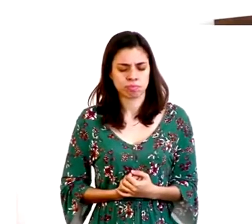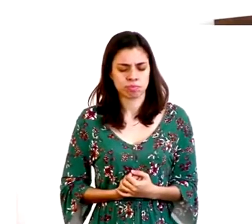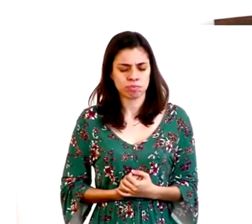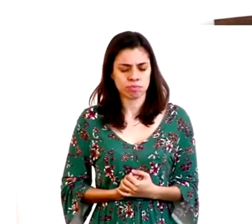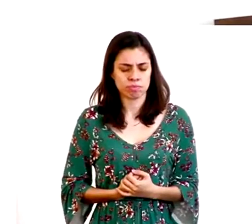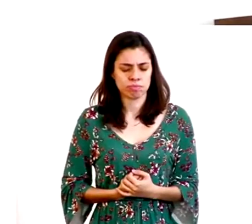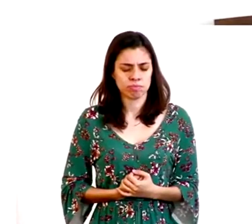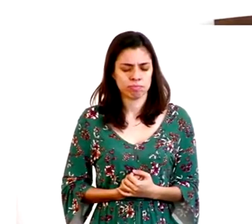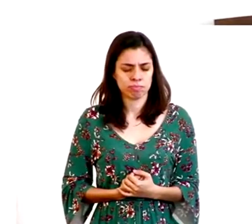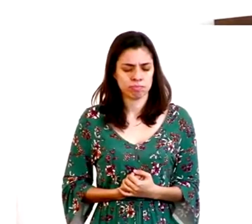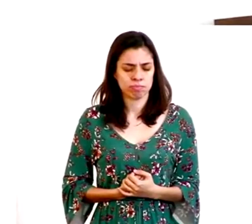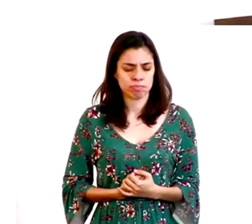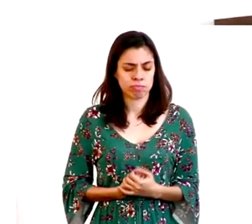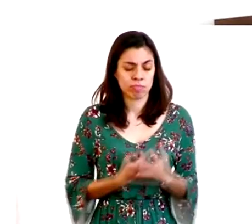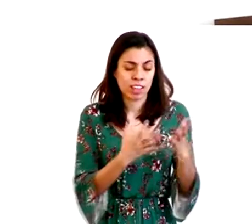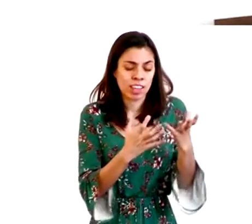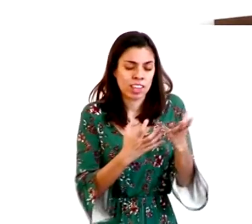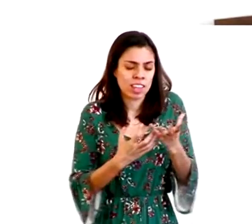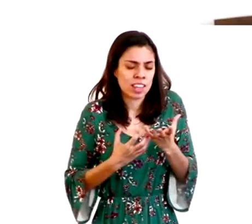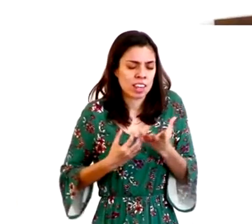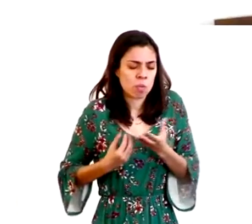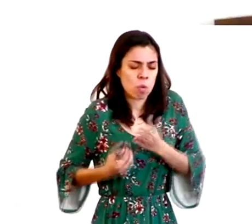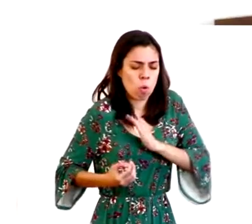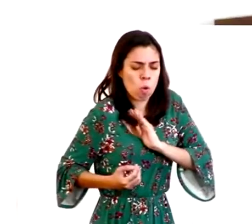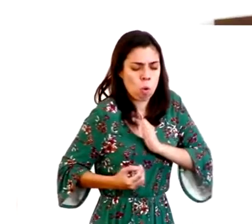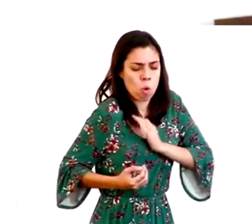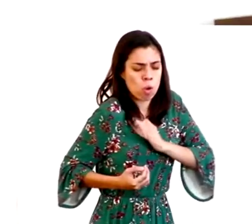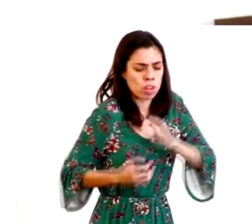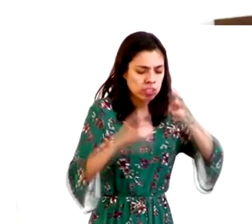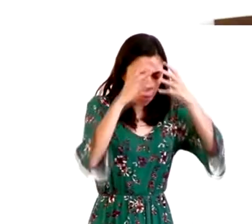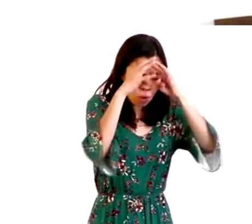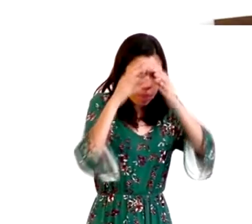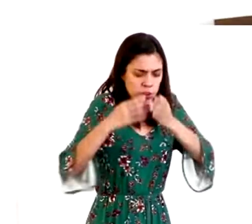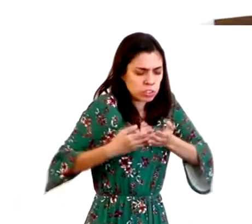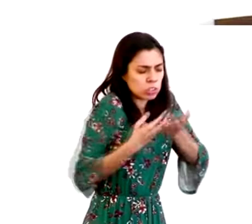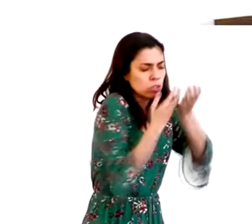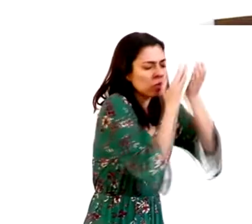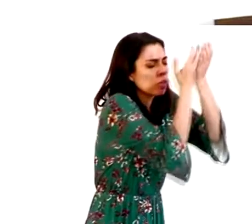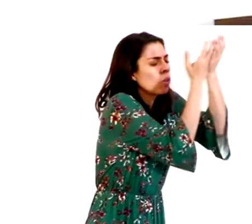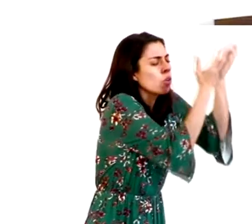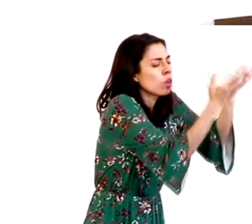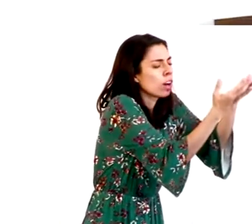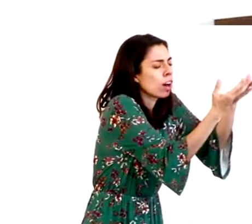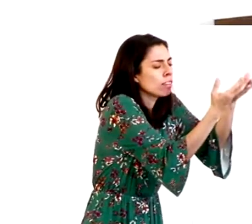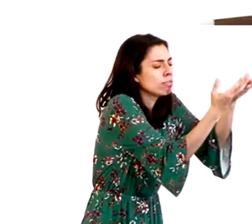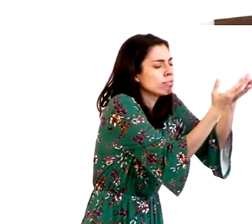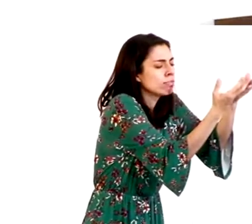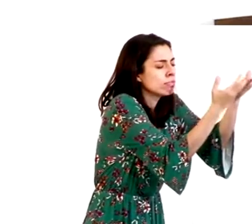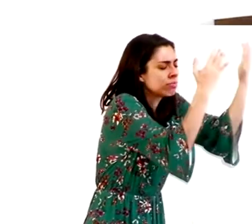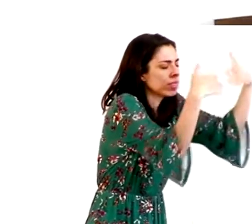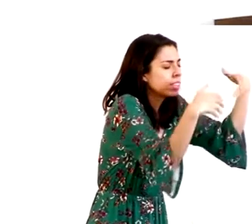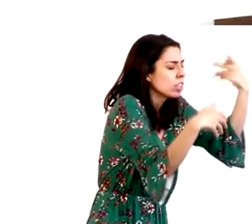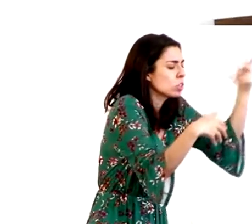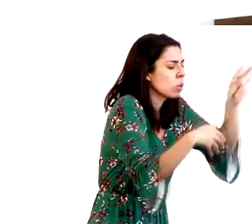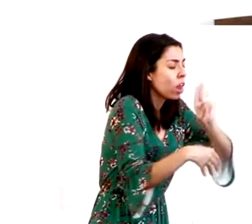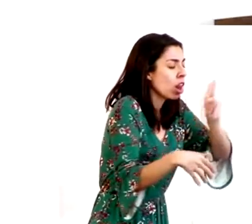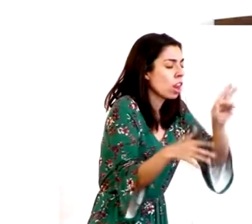Cativa nossas mentes e corações nesse instante. Nós oramos a Ti no nome de Jesus. Amém.